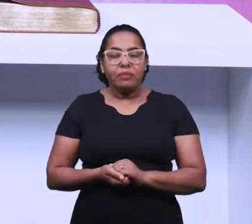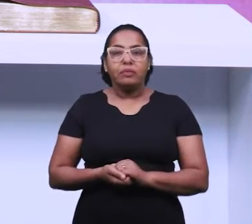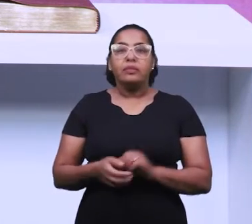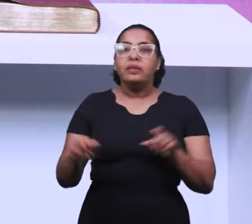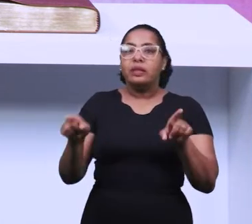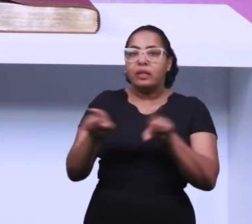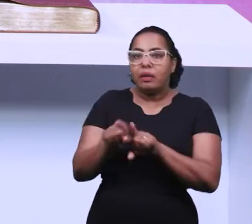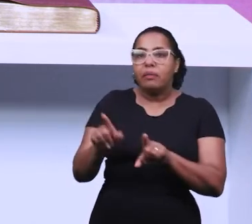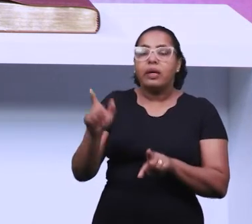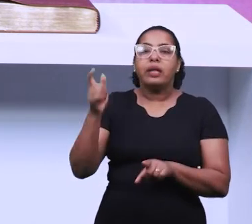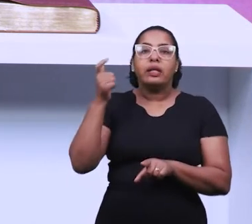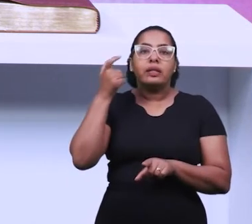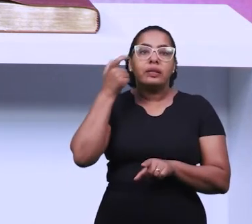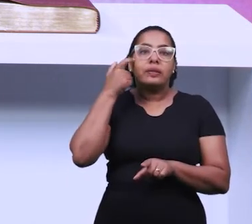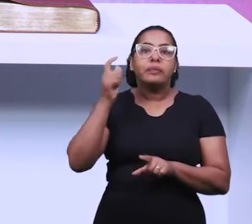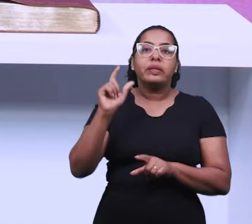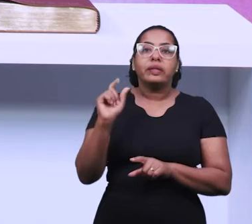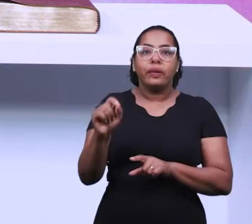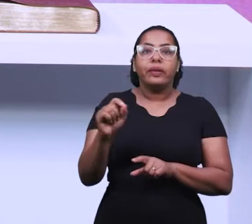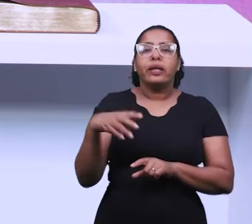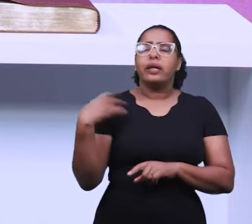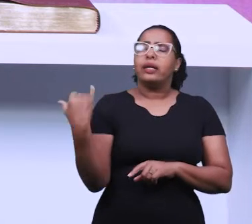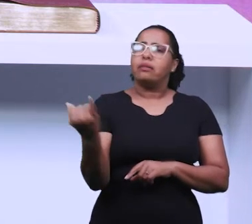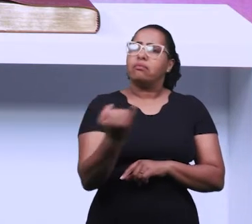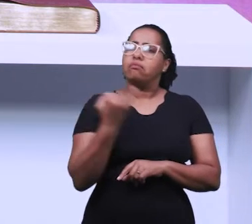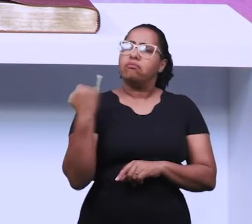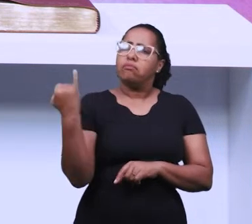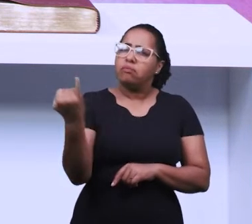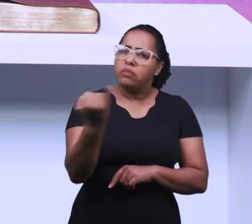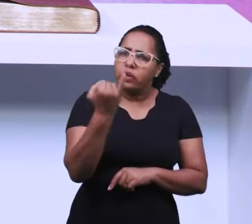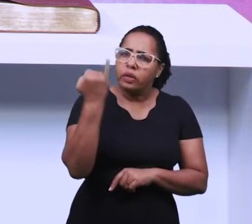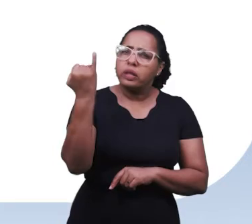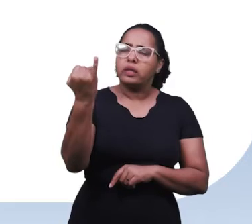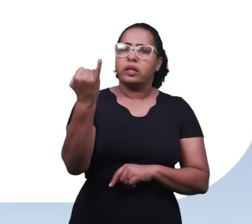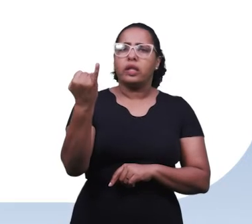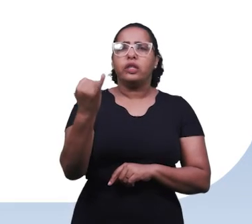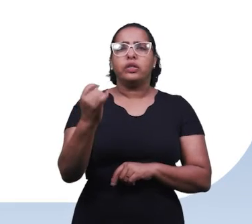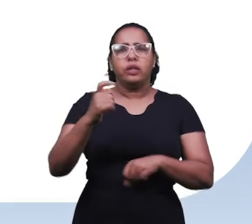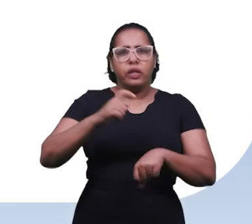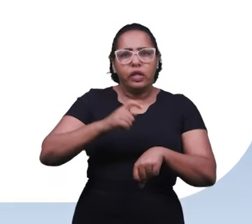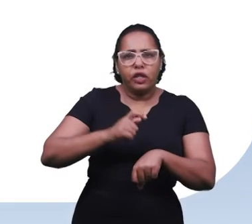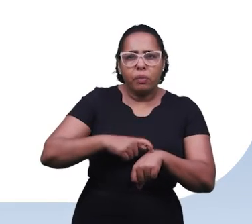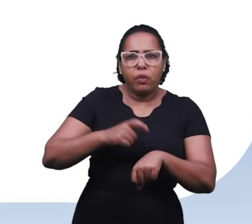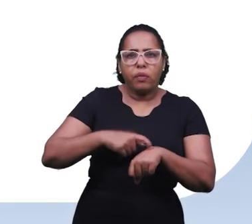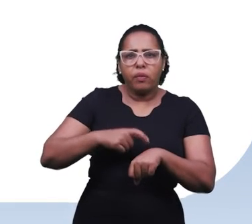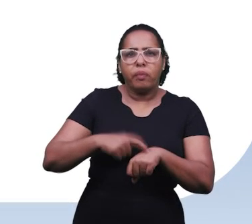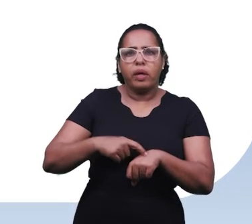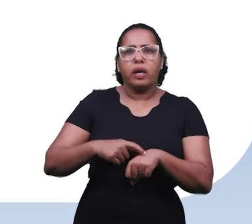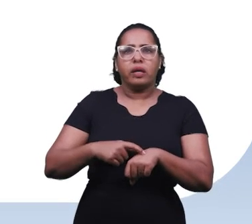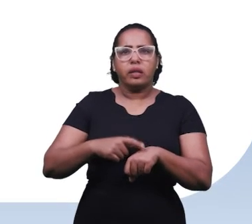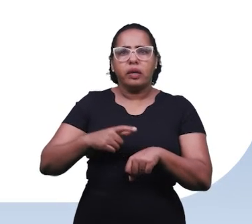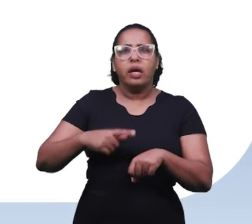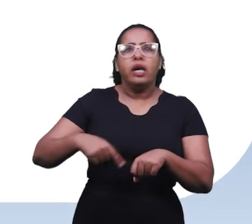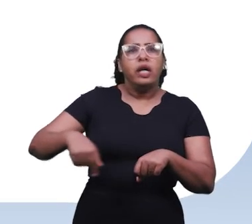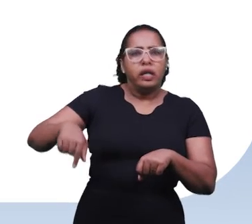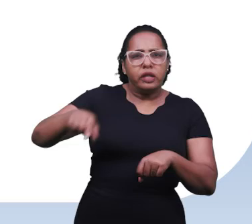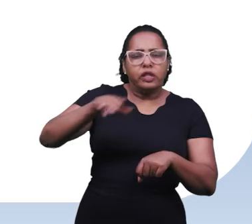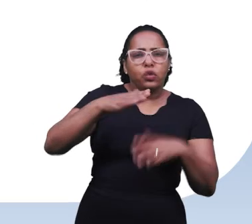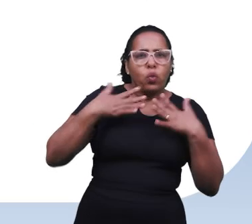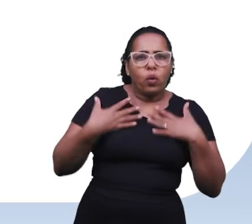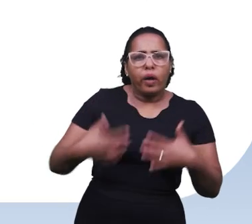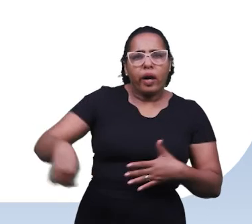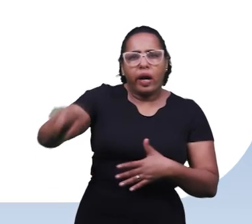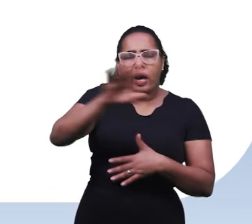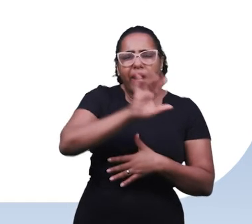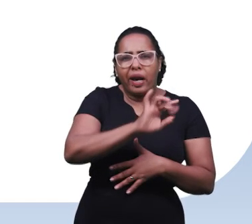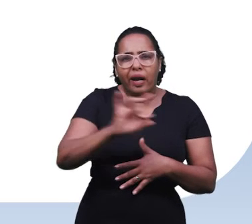qualidade. Vamos pensar que é importante considerar o momento biológico de cada